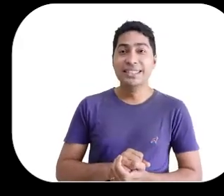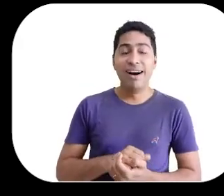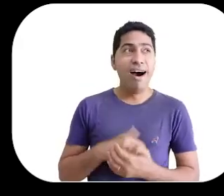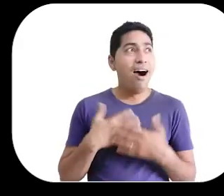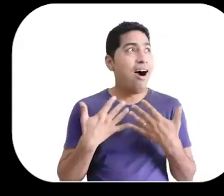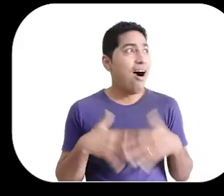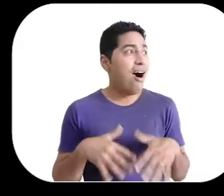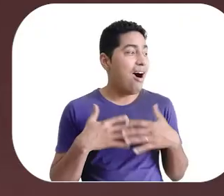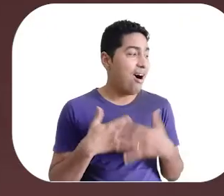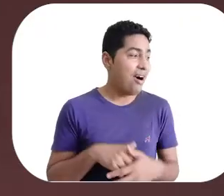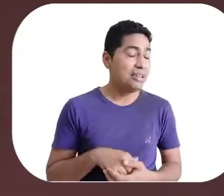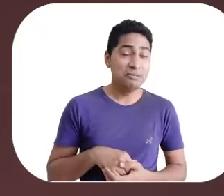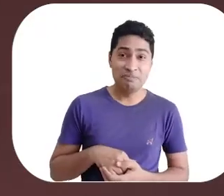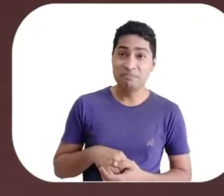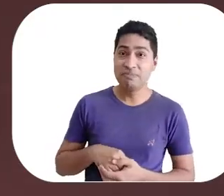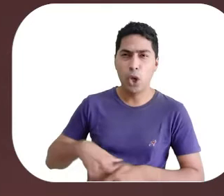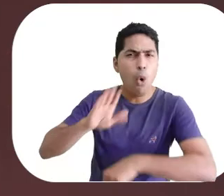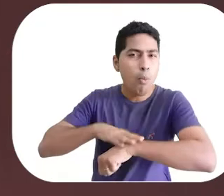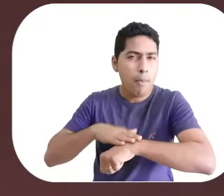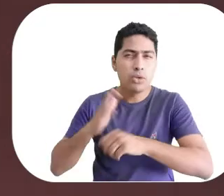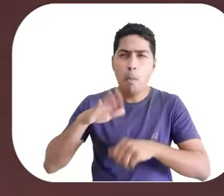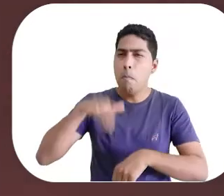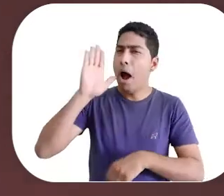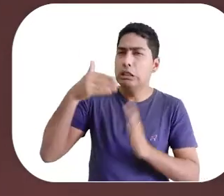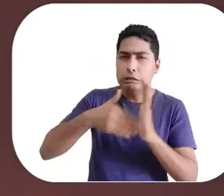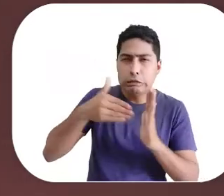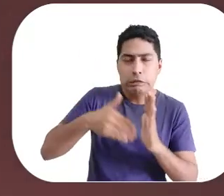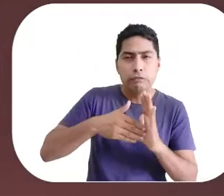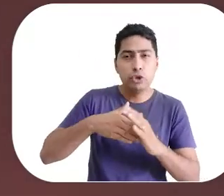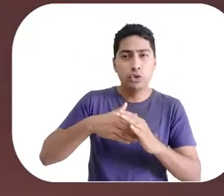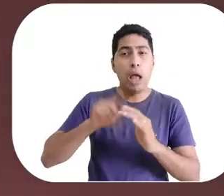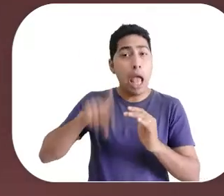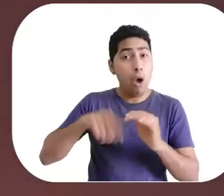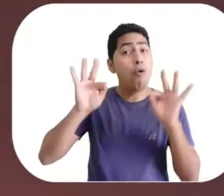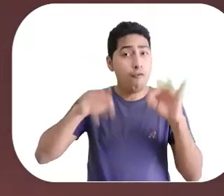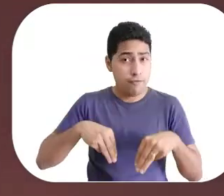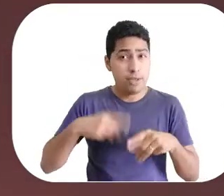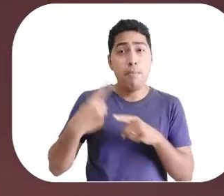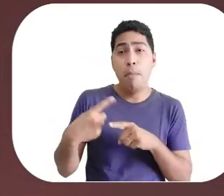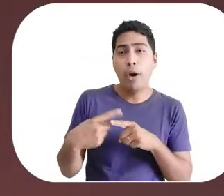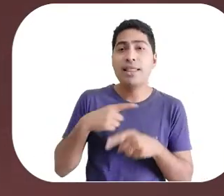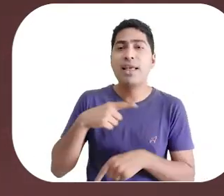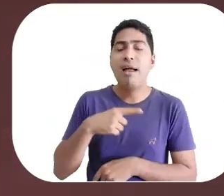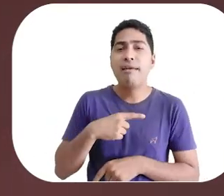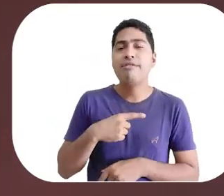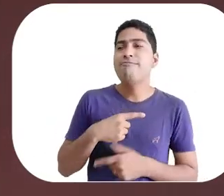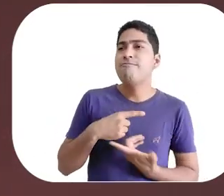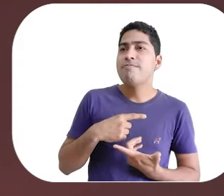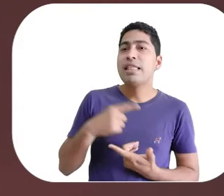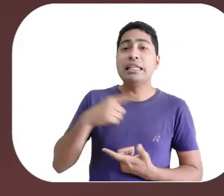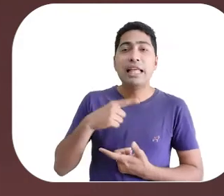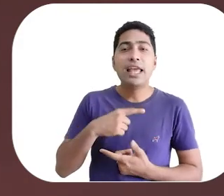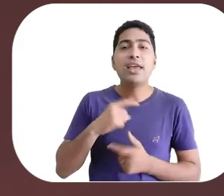Ah, sim. O momento mais complicado do espetáculo é o final, porque tem a